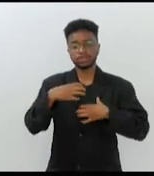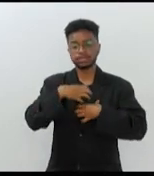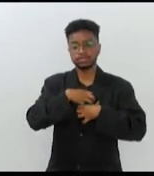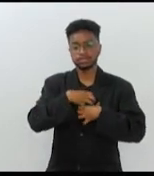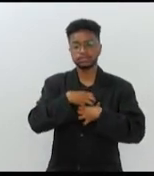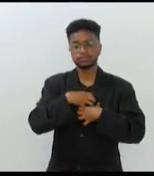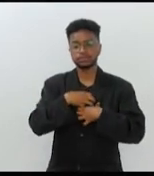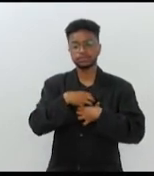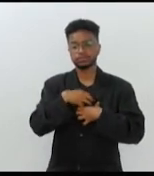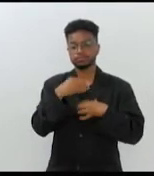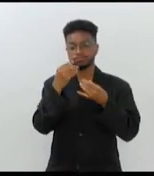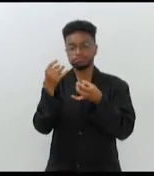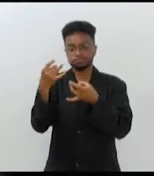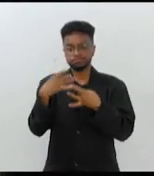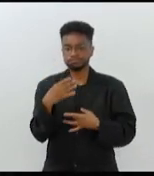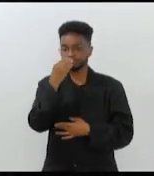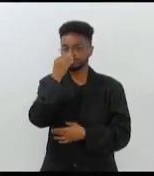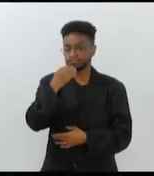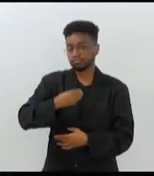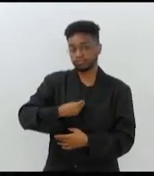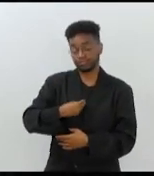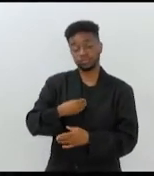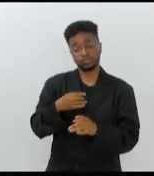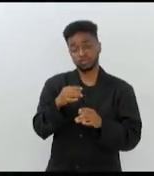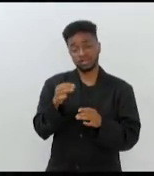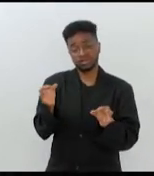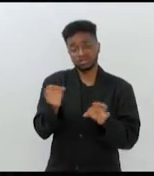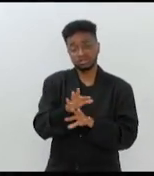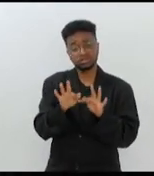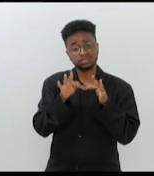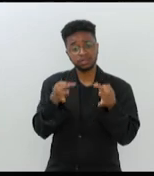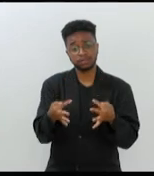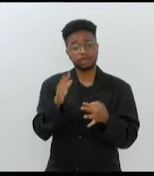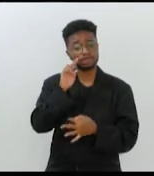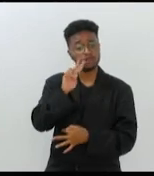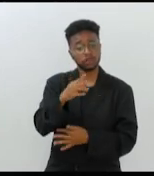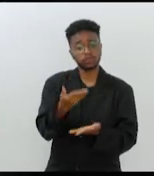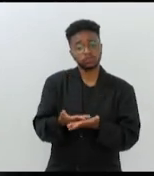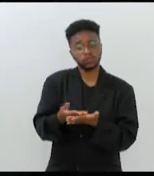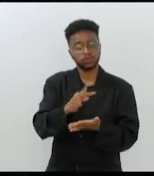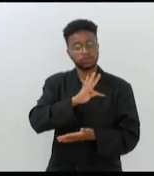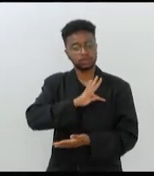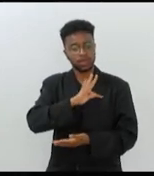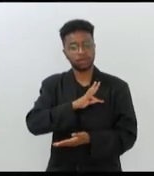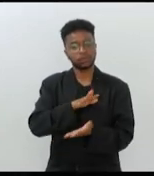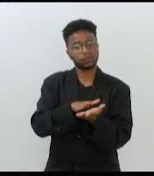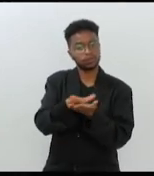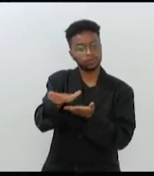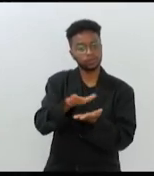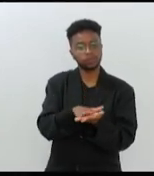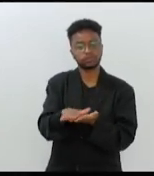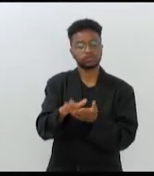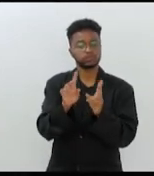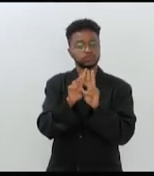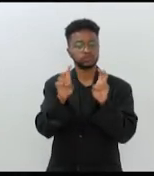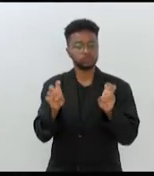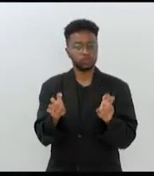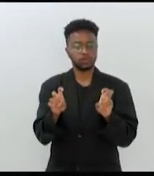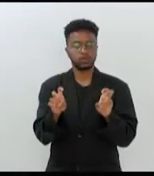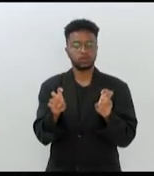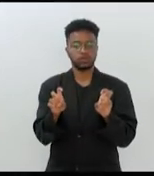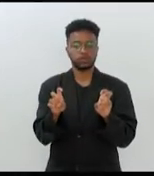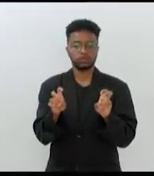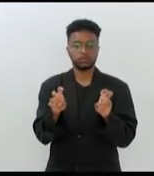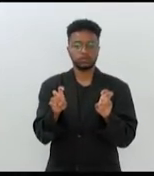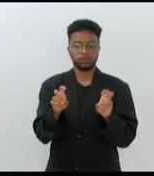muito desprestigiado, basta ver esse estudo técnico preliminar publicado sobre